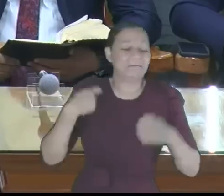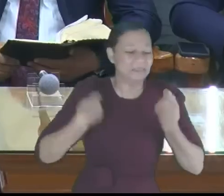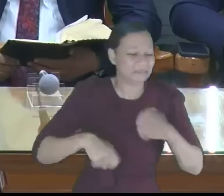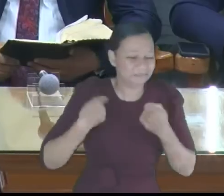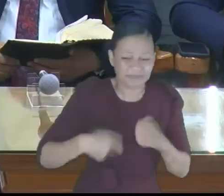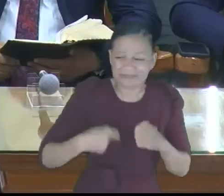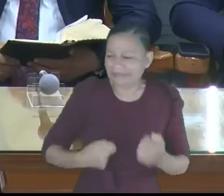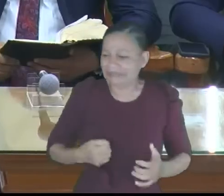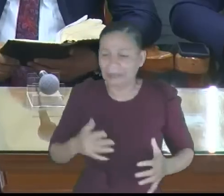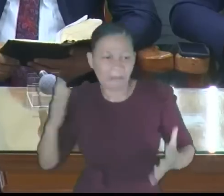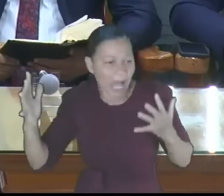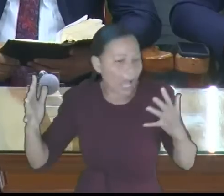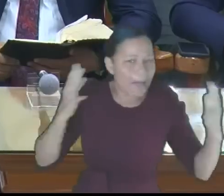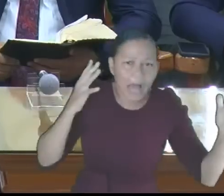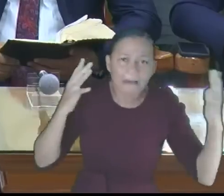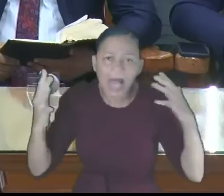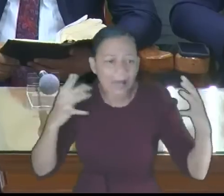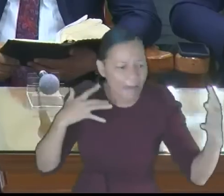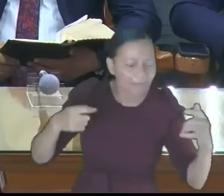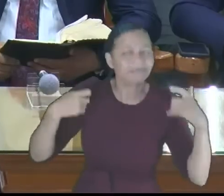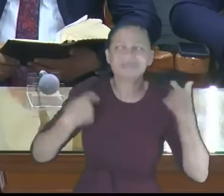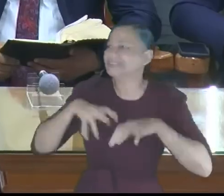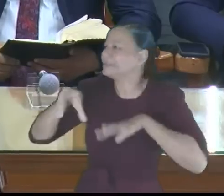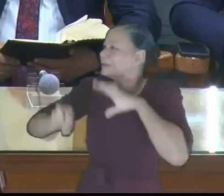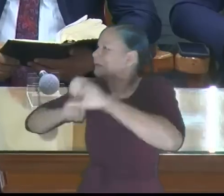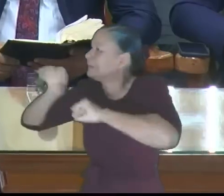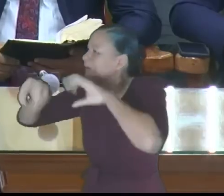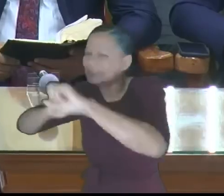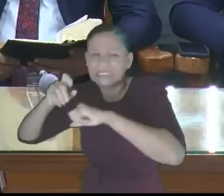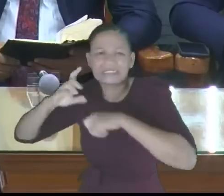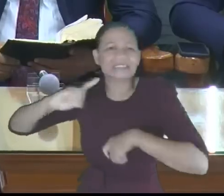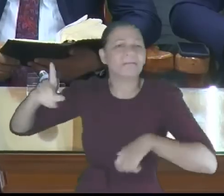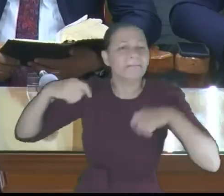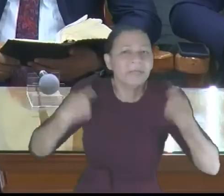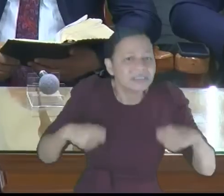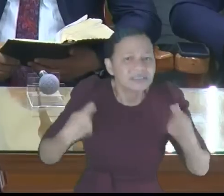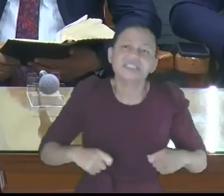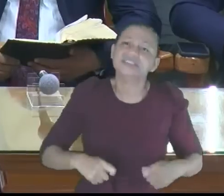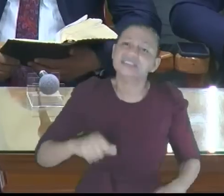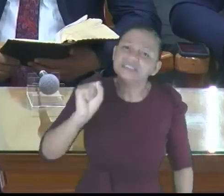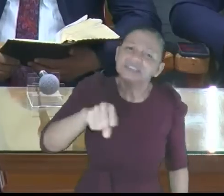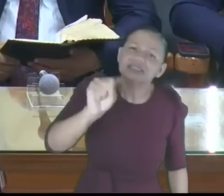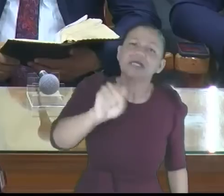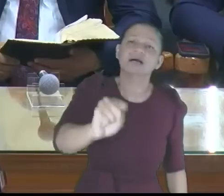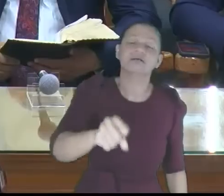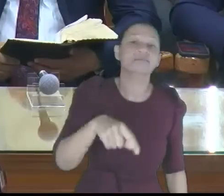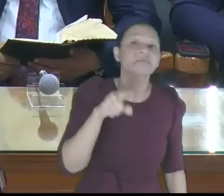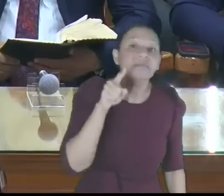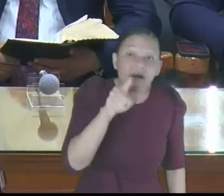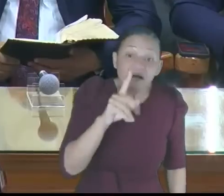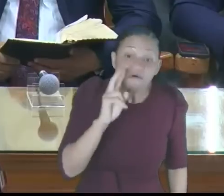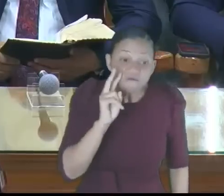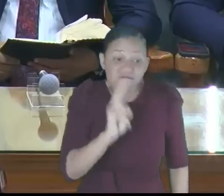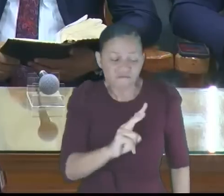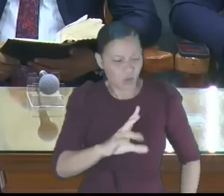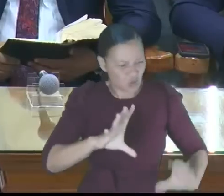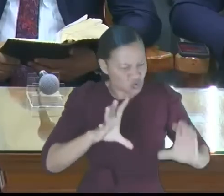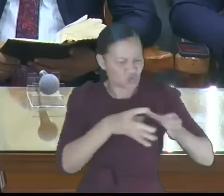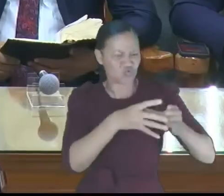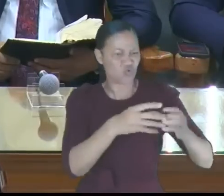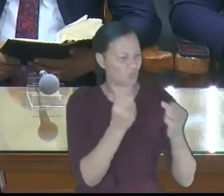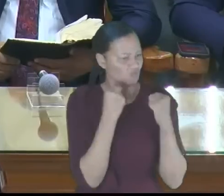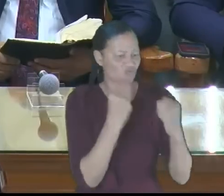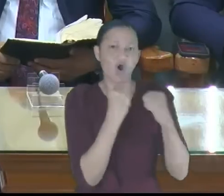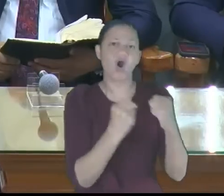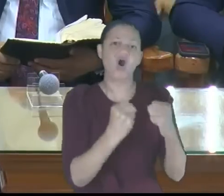preciso busca de Deus. Para você ver uma igreja com vida, para você